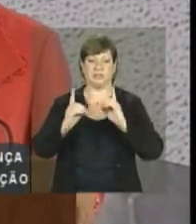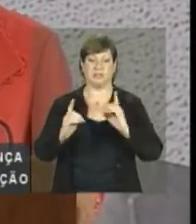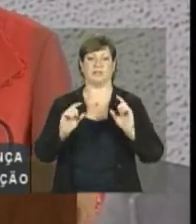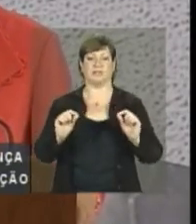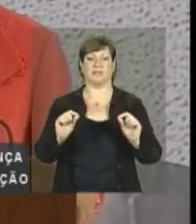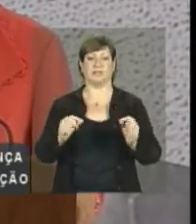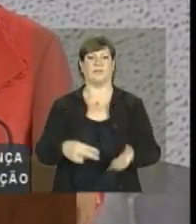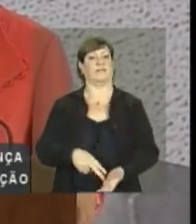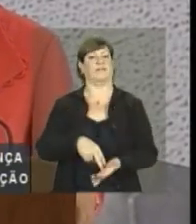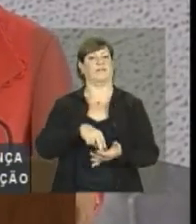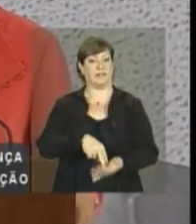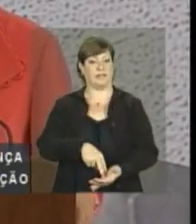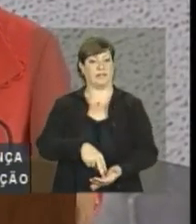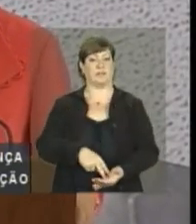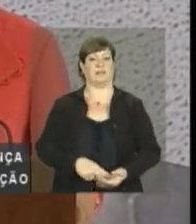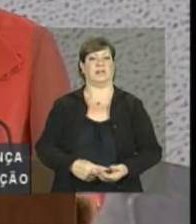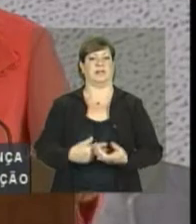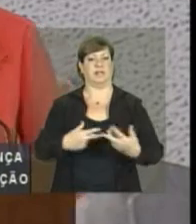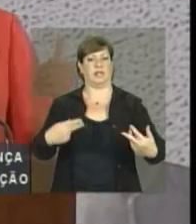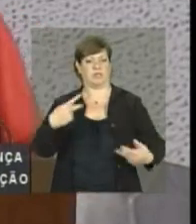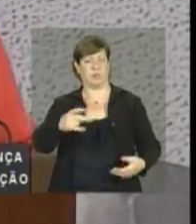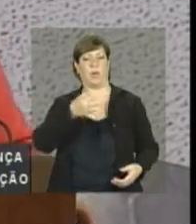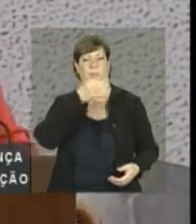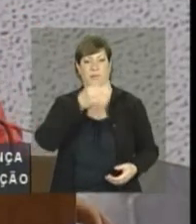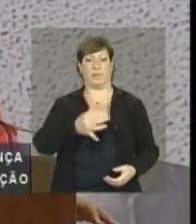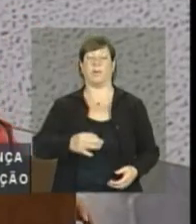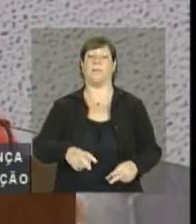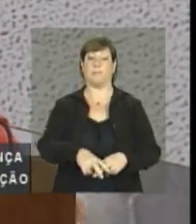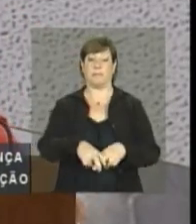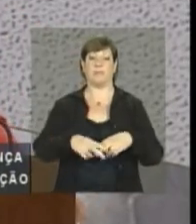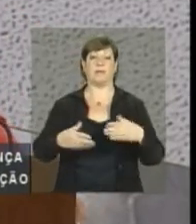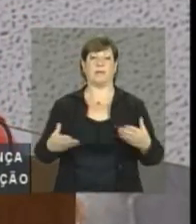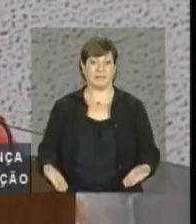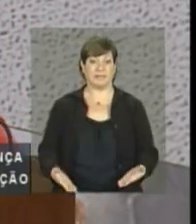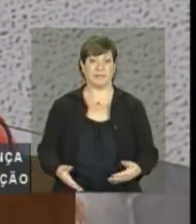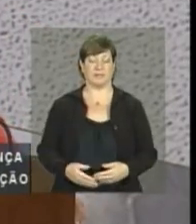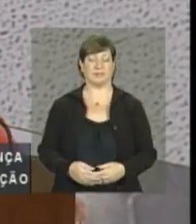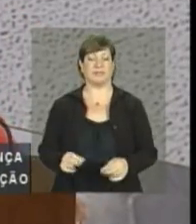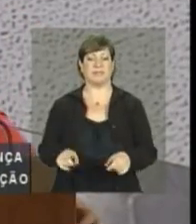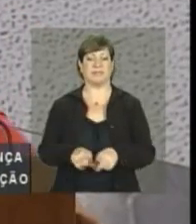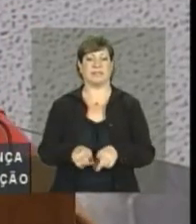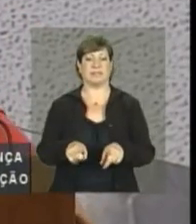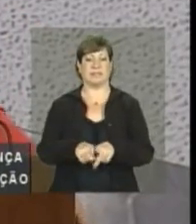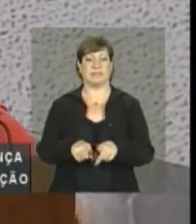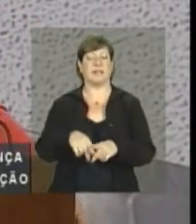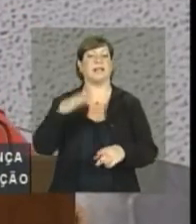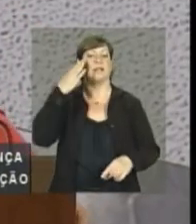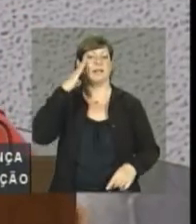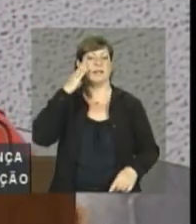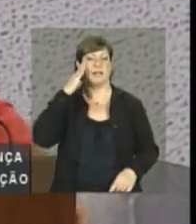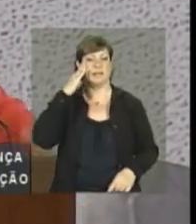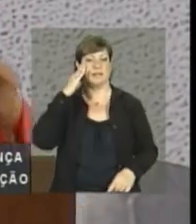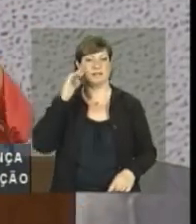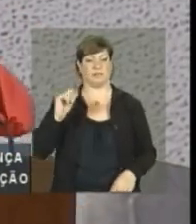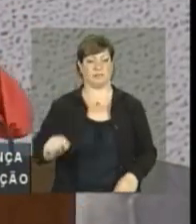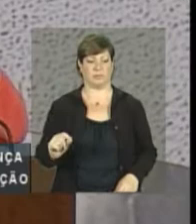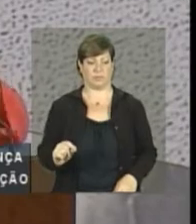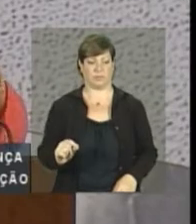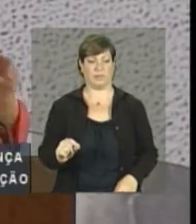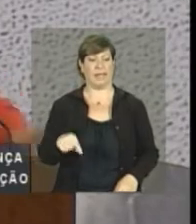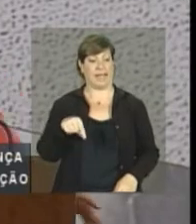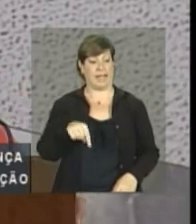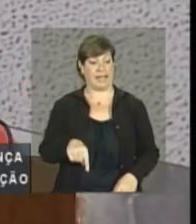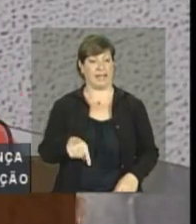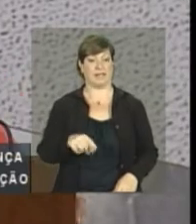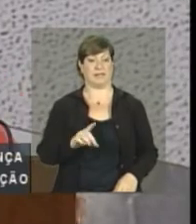sendo firme nas suas posições. Por isso, e também entendendo que essa